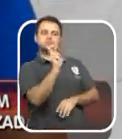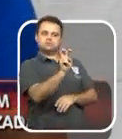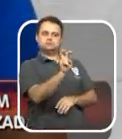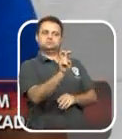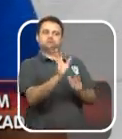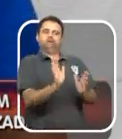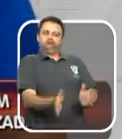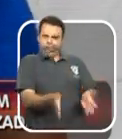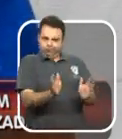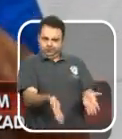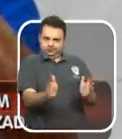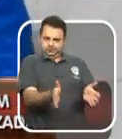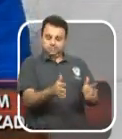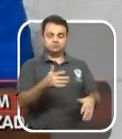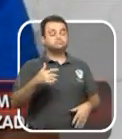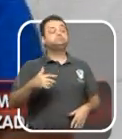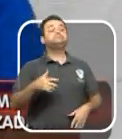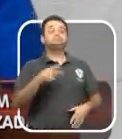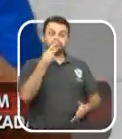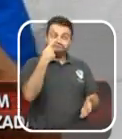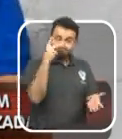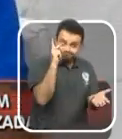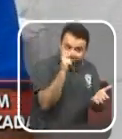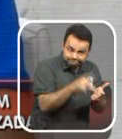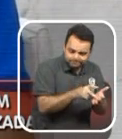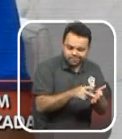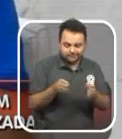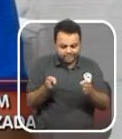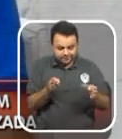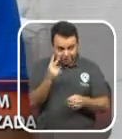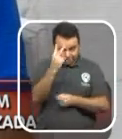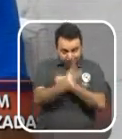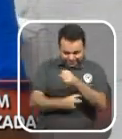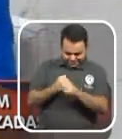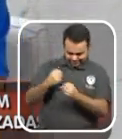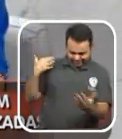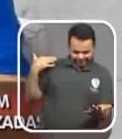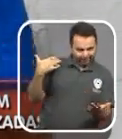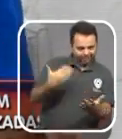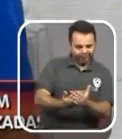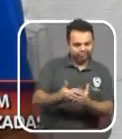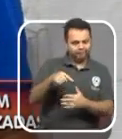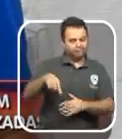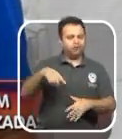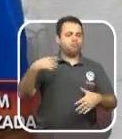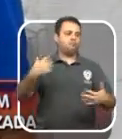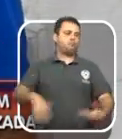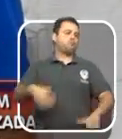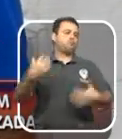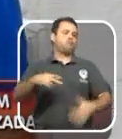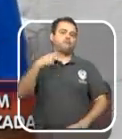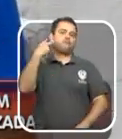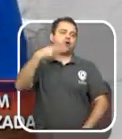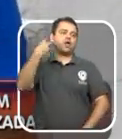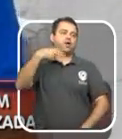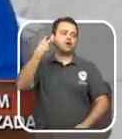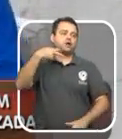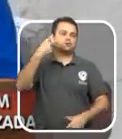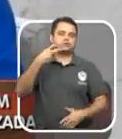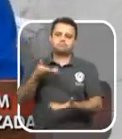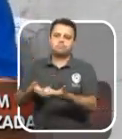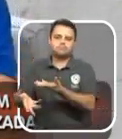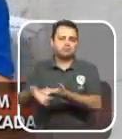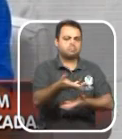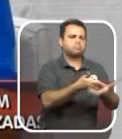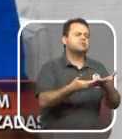Câmara fez uma intervenção, fez reunião, colocou o assunto e o prefeito retirou o projeto. São questões, dá